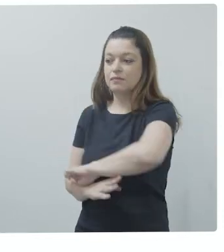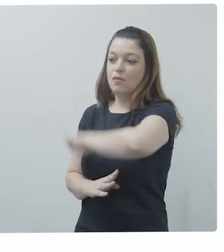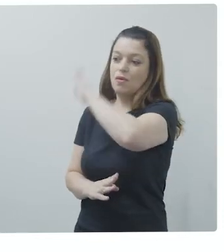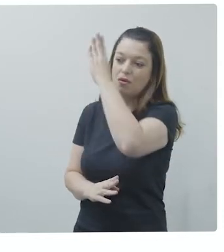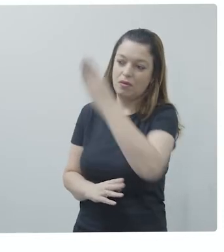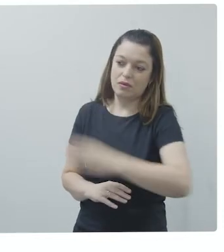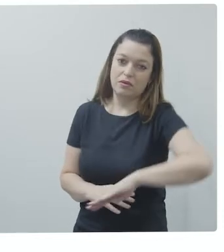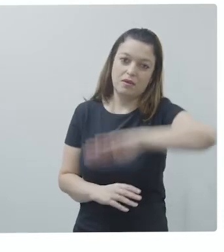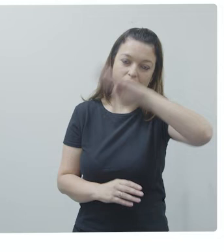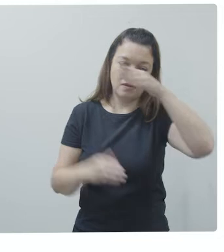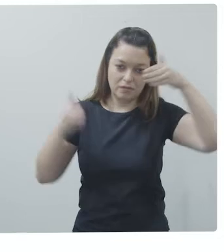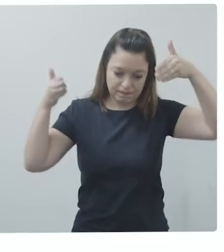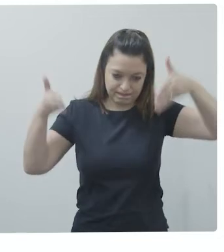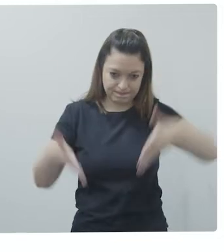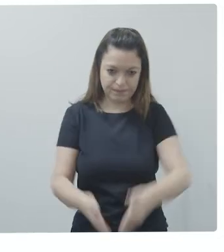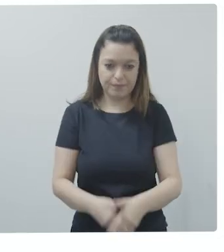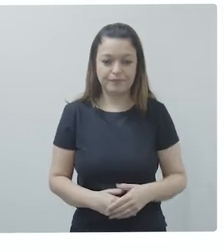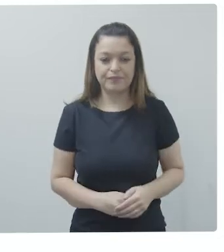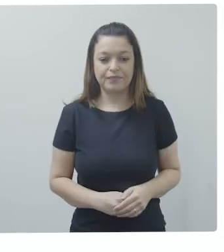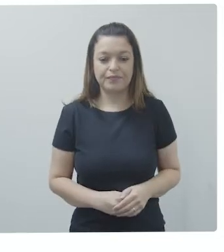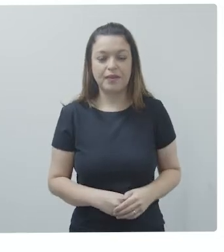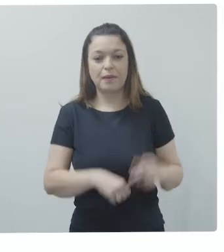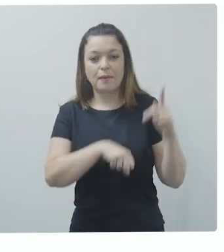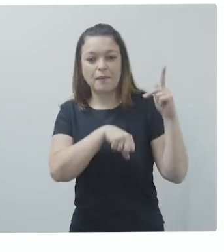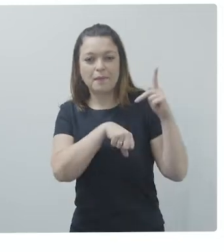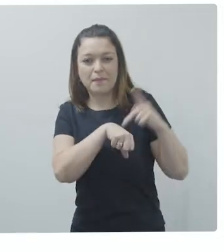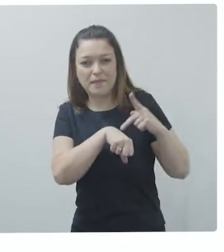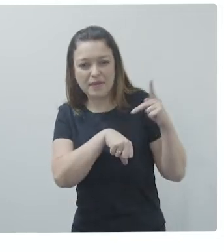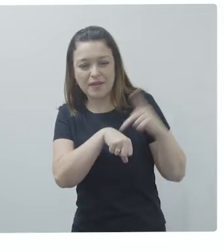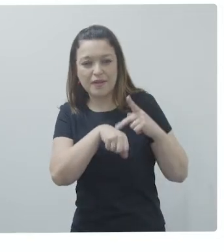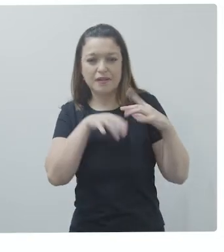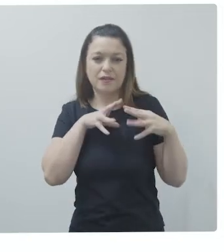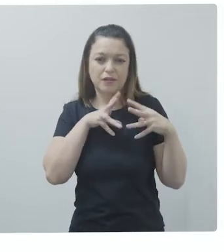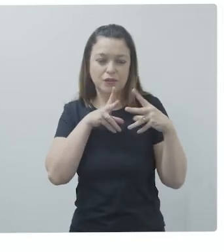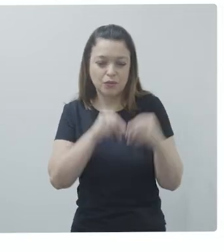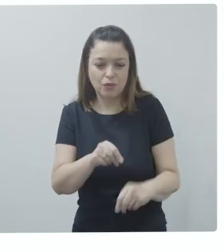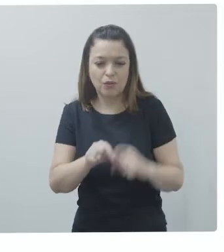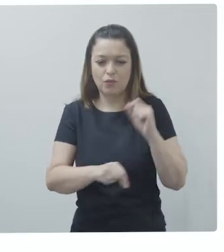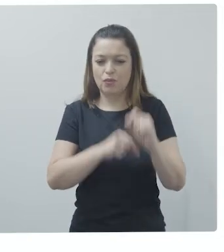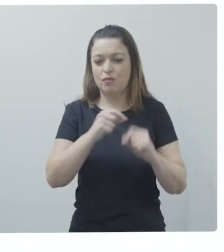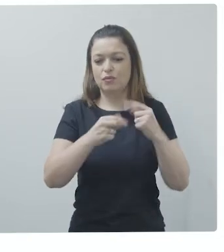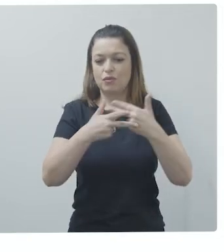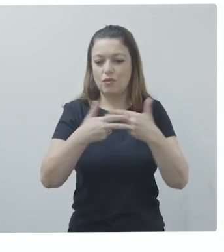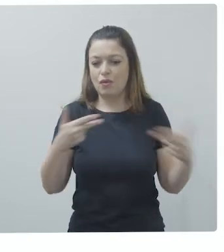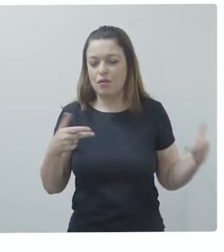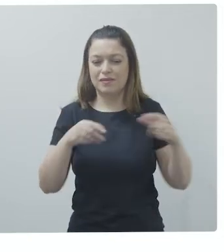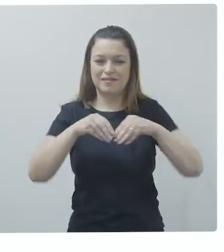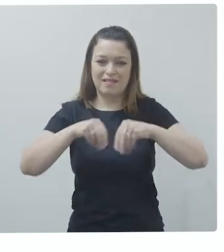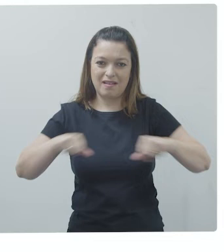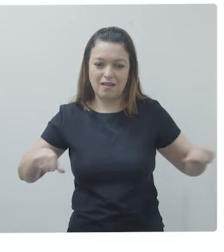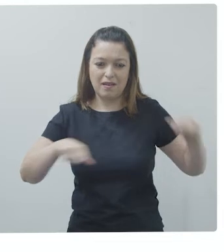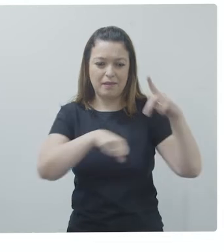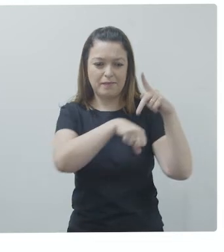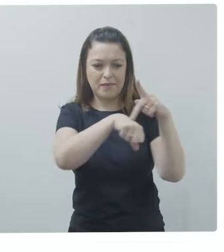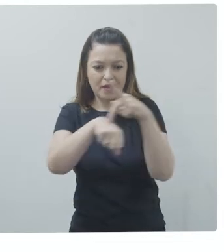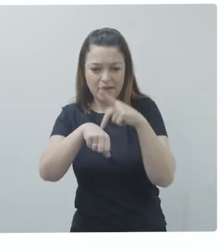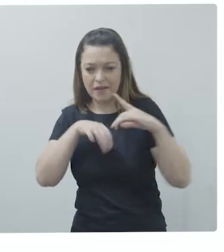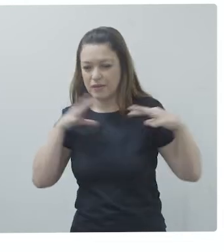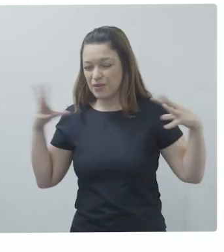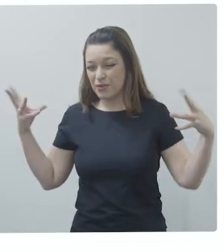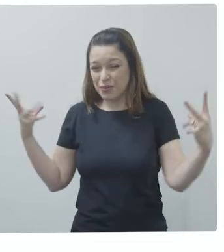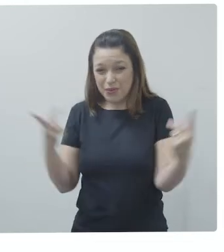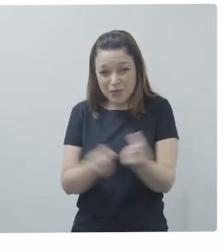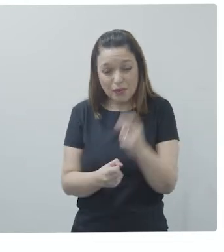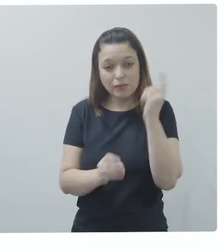desfiladeiros. Toda rocha e todo seixo, toda areia e todo cascalho que vemos hoje foram criados